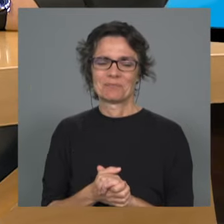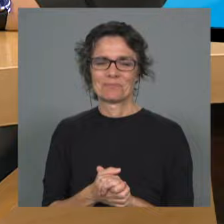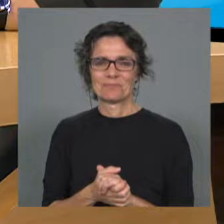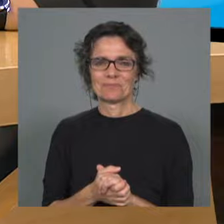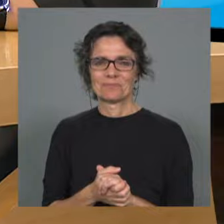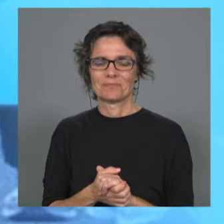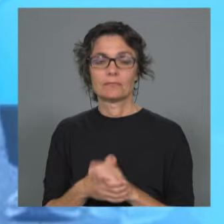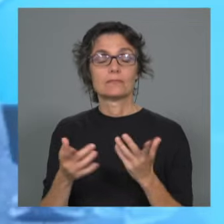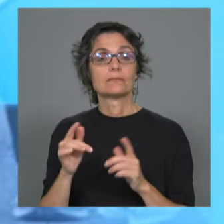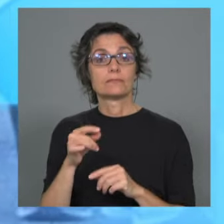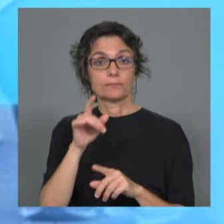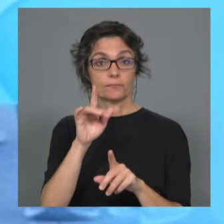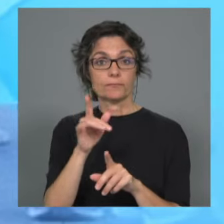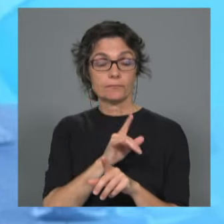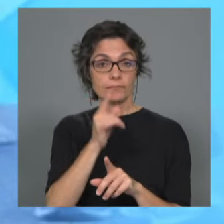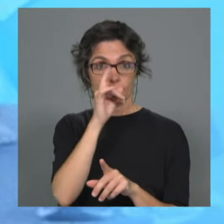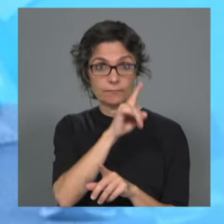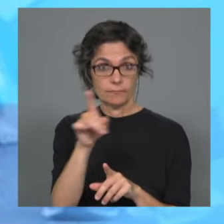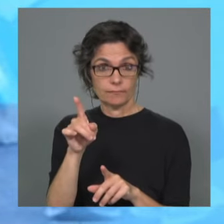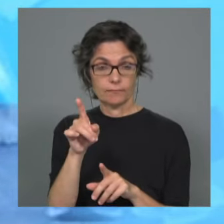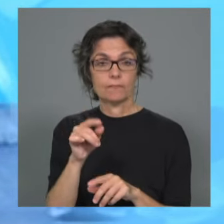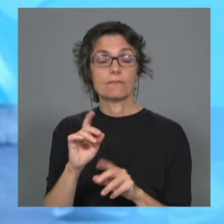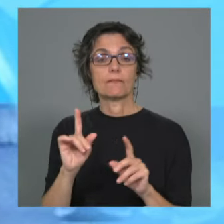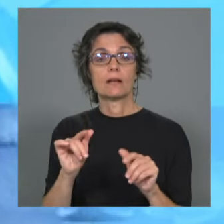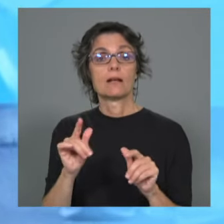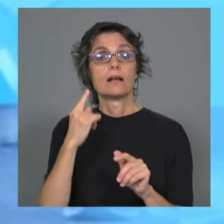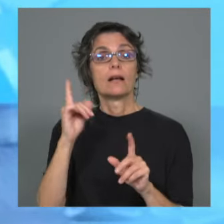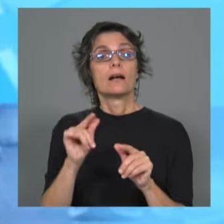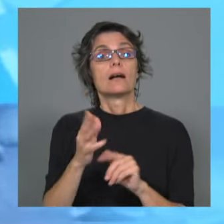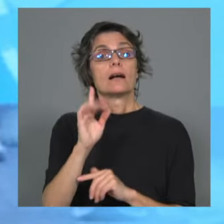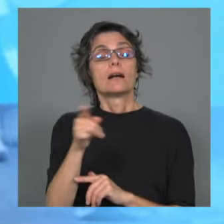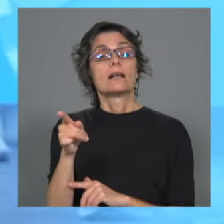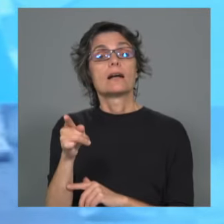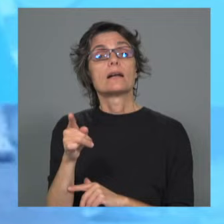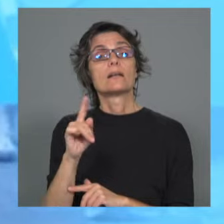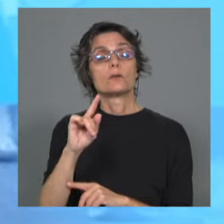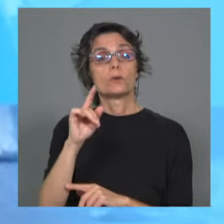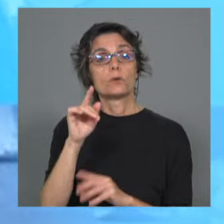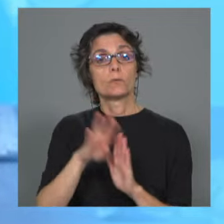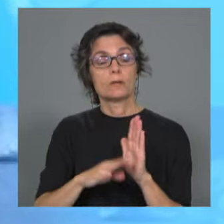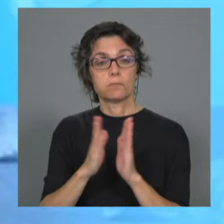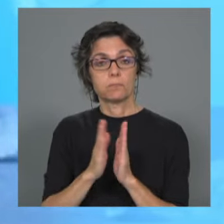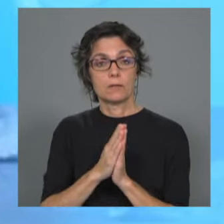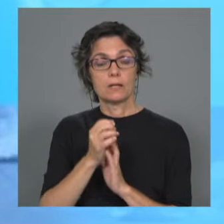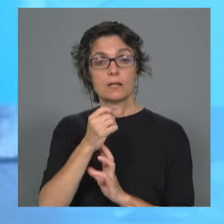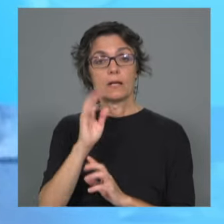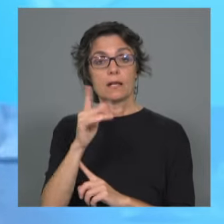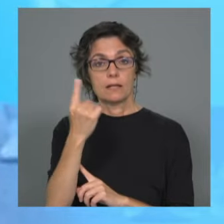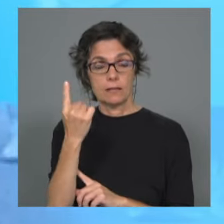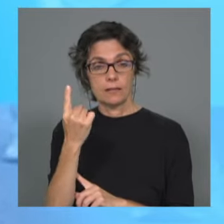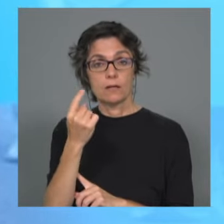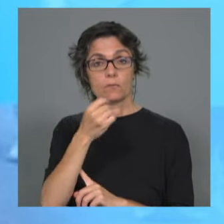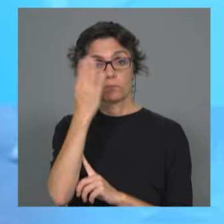Eu termino a recordar a edição rádio do programa Eclésia, que pode acompanhar já amanhã, pela manhã, na Antena 1,